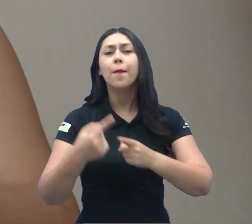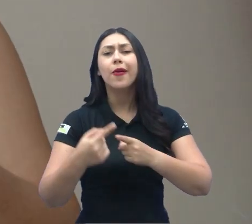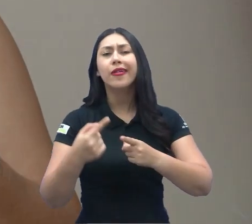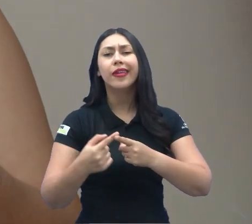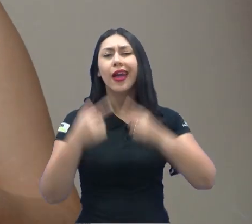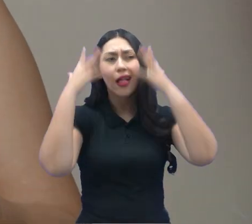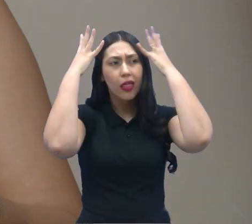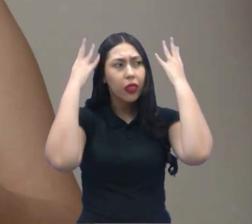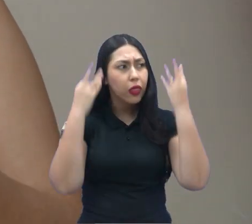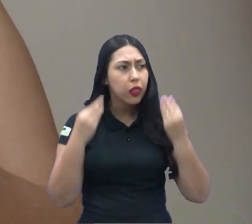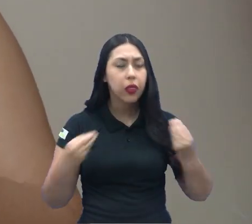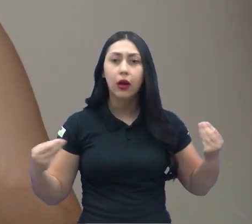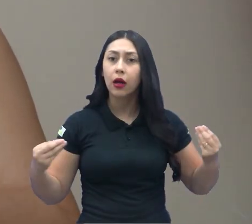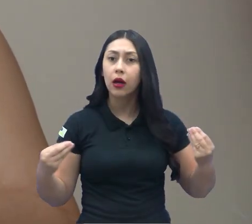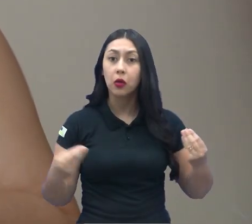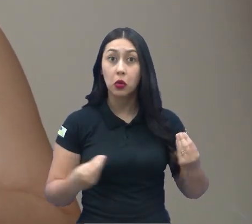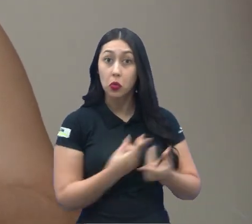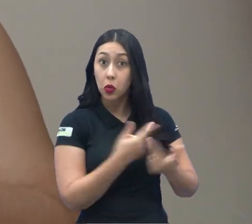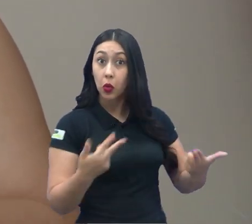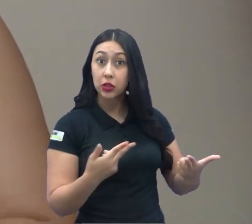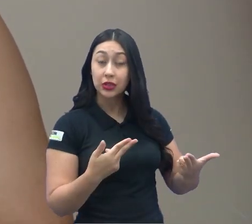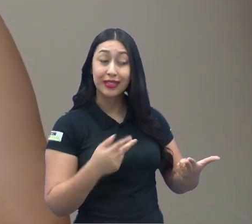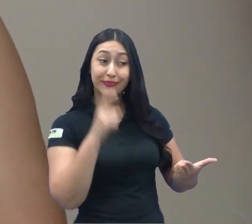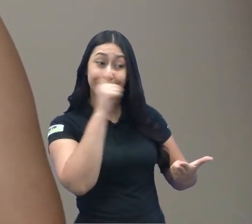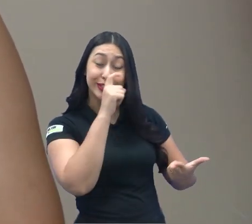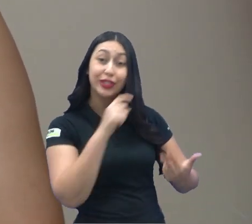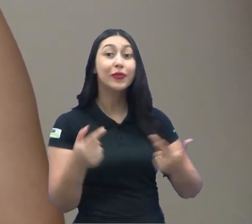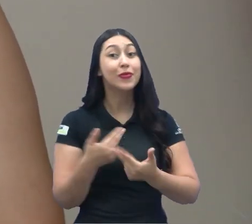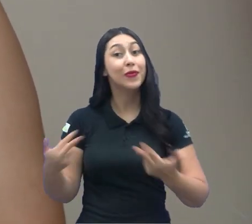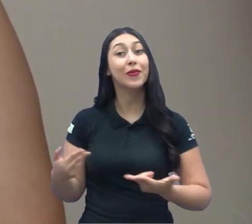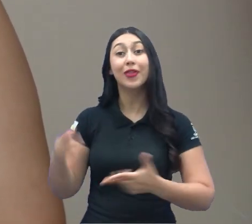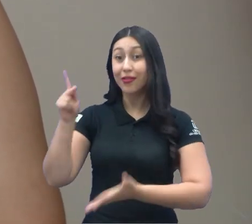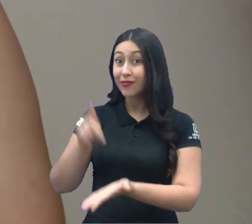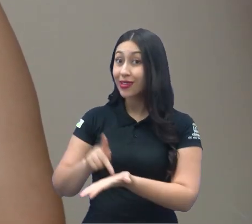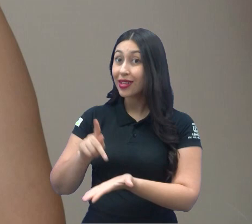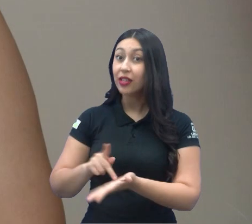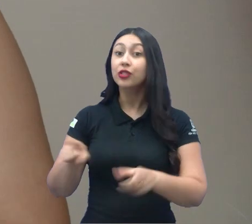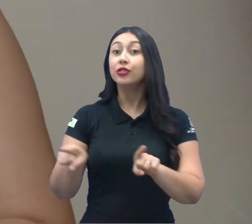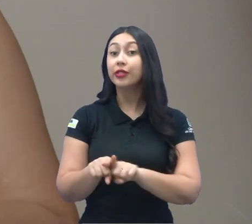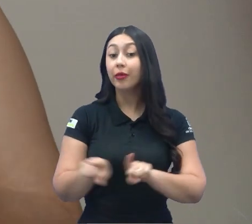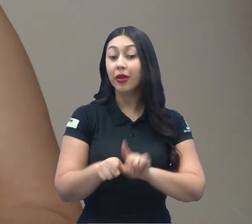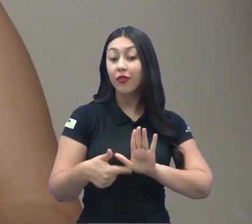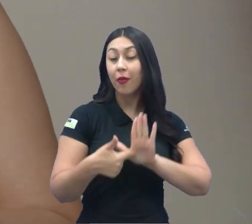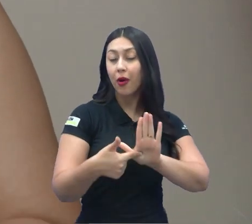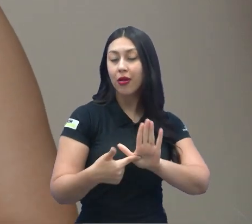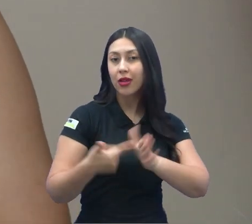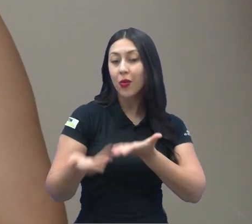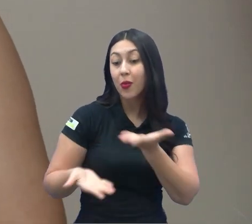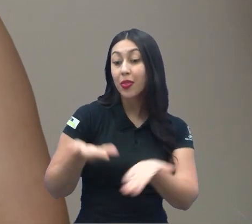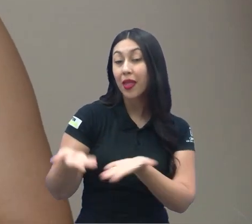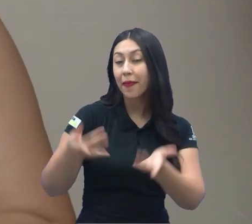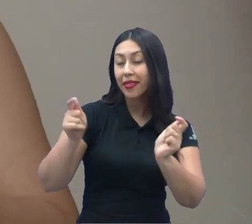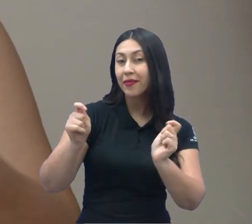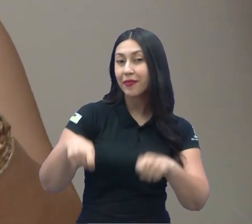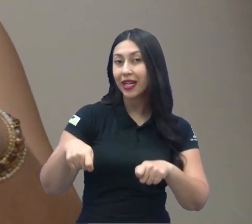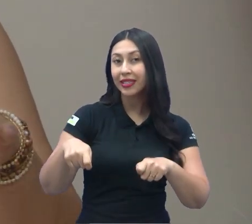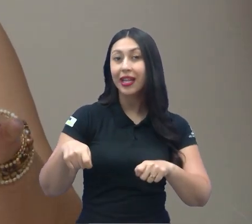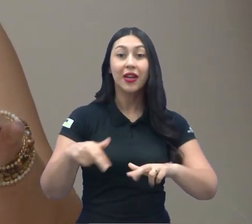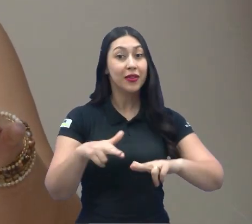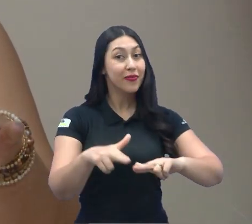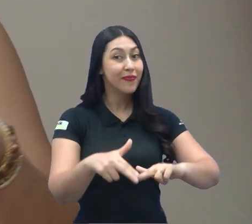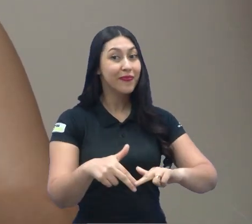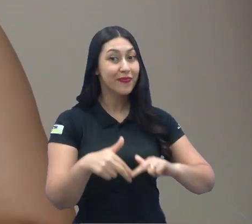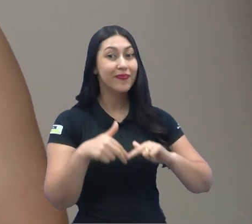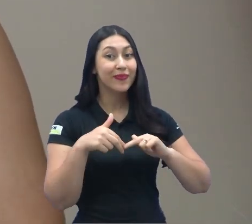cabelo, o que é mito, o que é verdade, quais são os tratamentos mais eficazes. E para responder essa e muitas